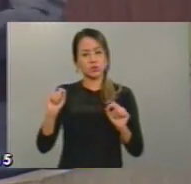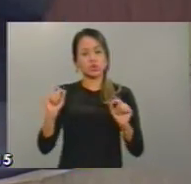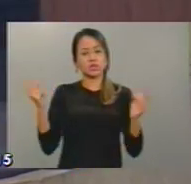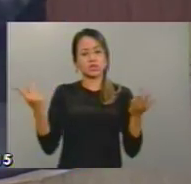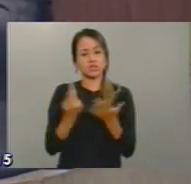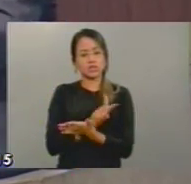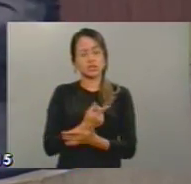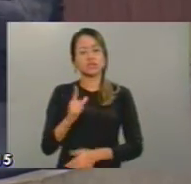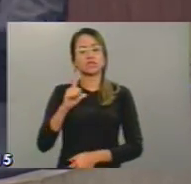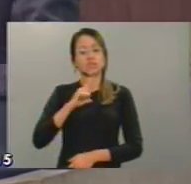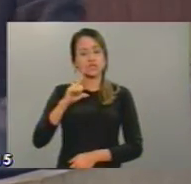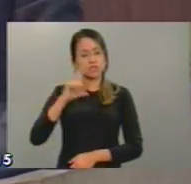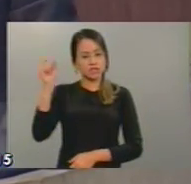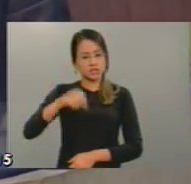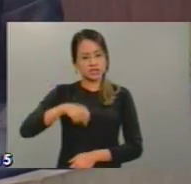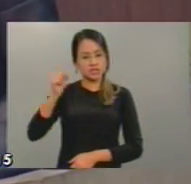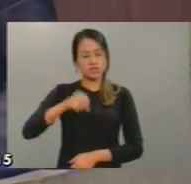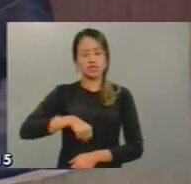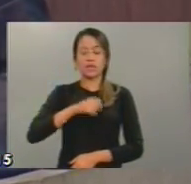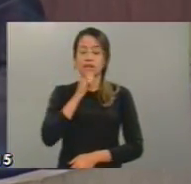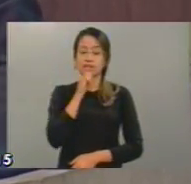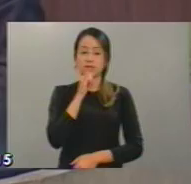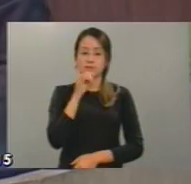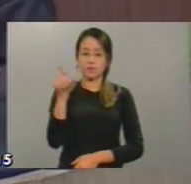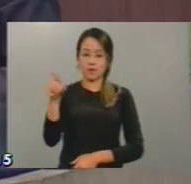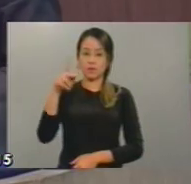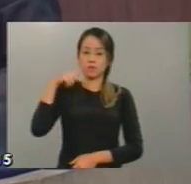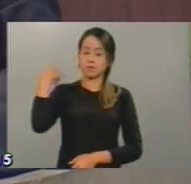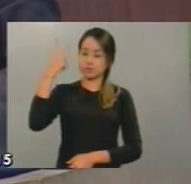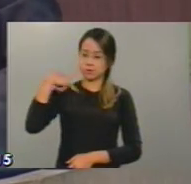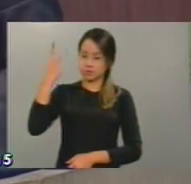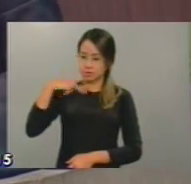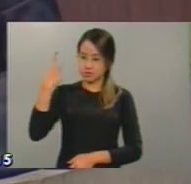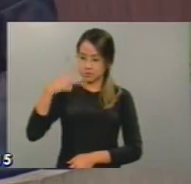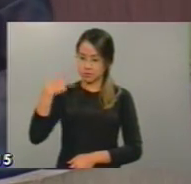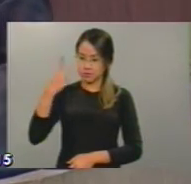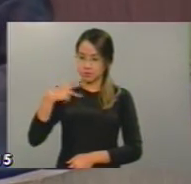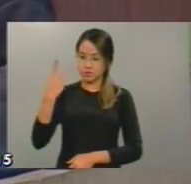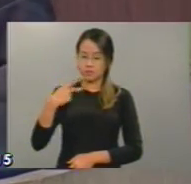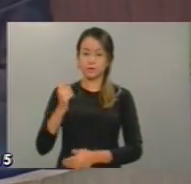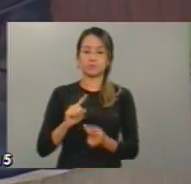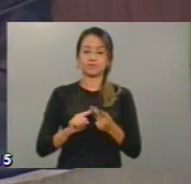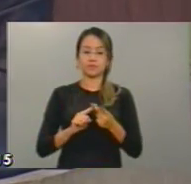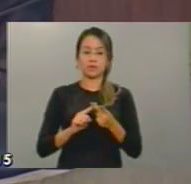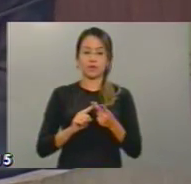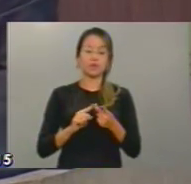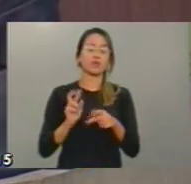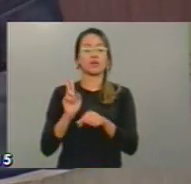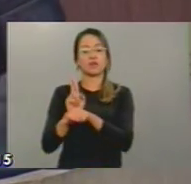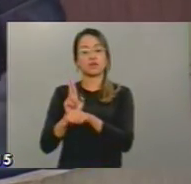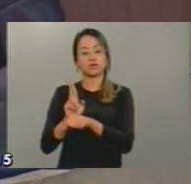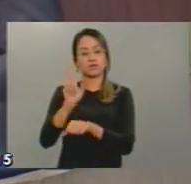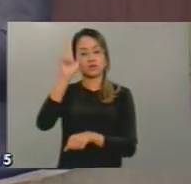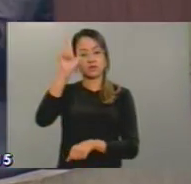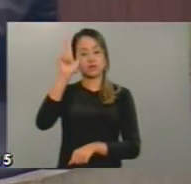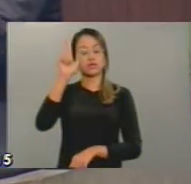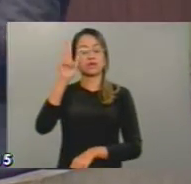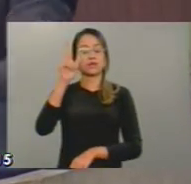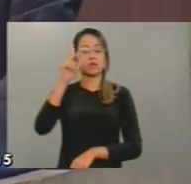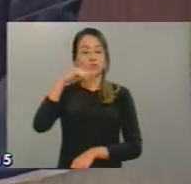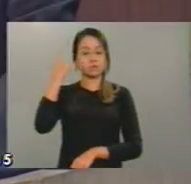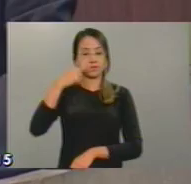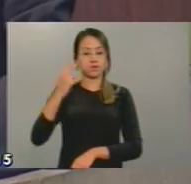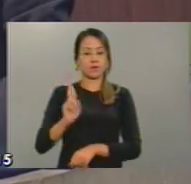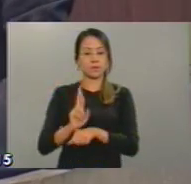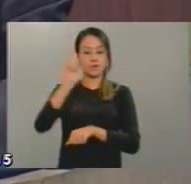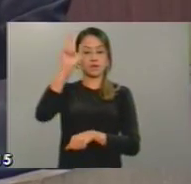tem resultado do lado de fora. Vejo aqui promotores de justiça do Estado do Ceará, procurador de justiça do Estado do Ceará, que aqui